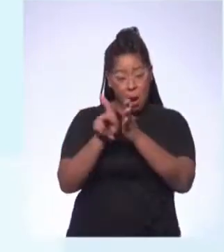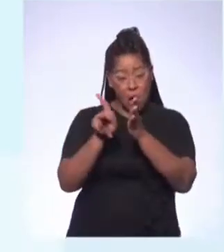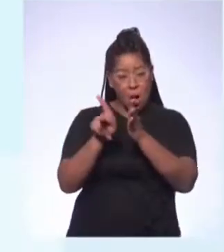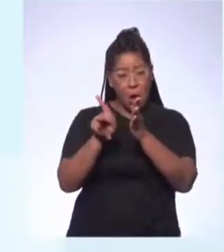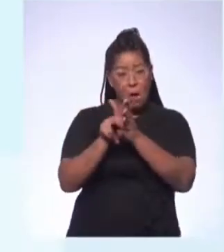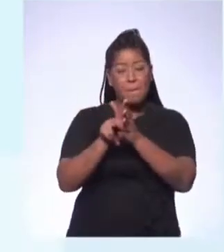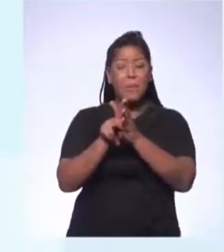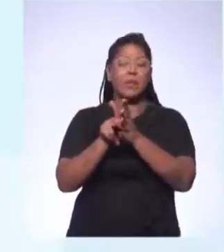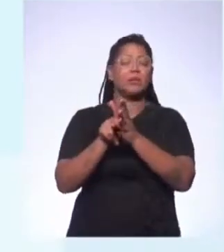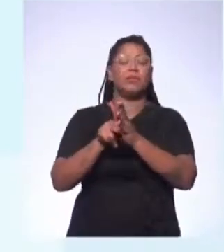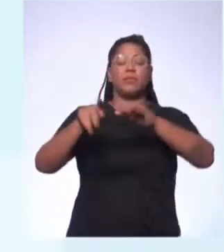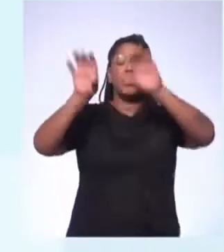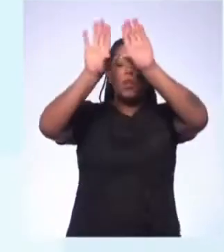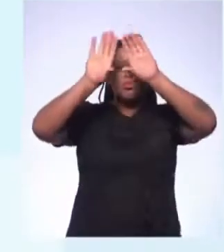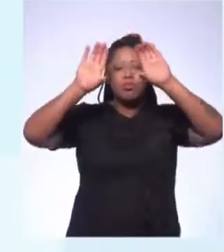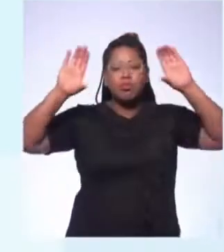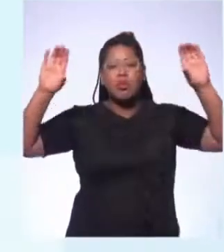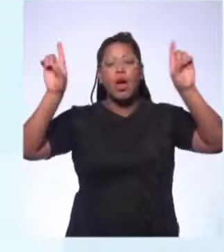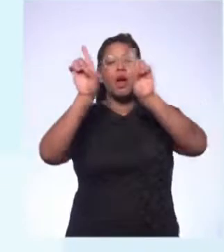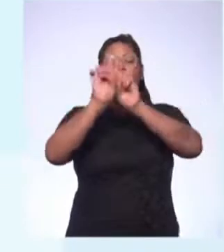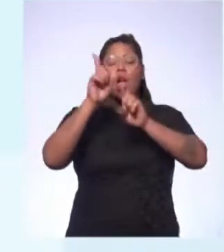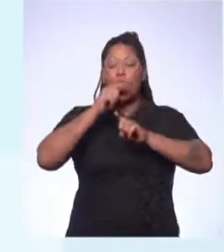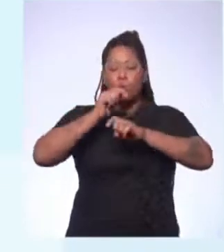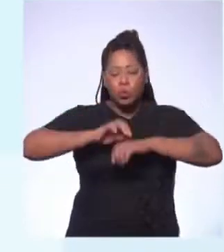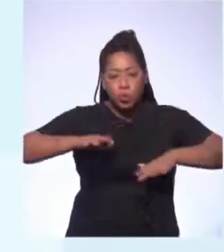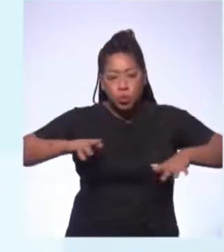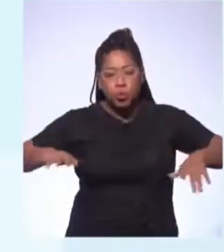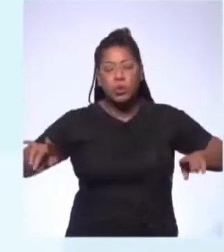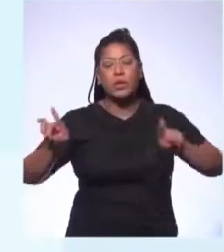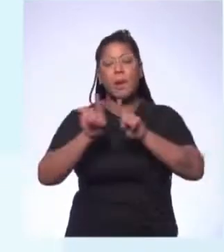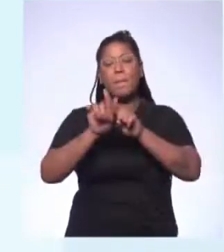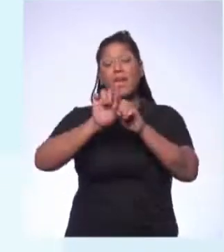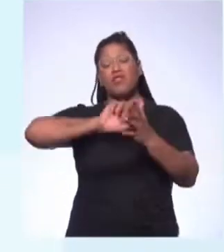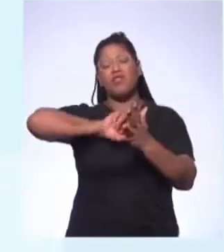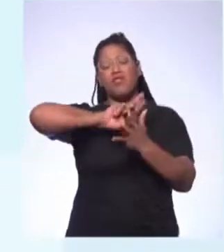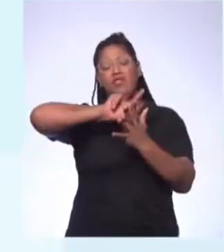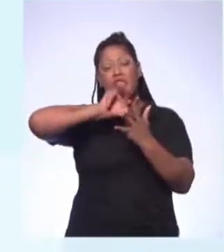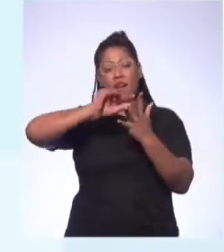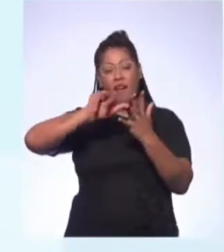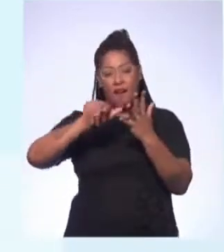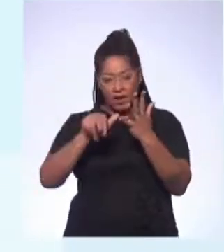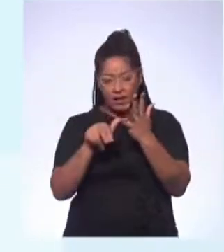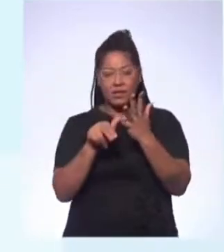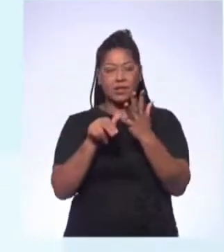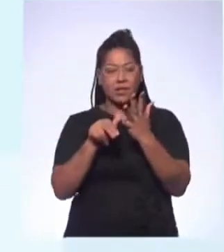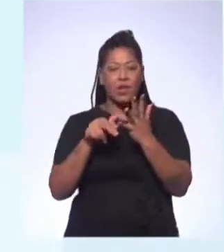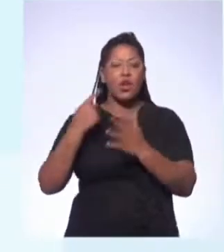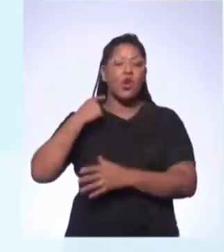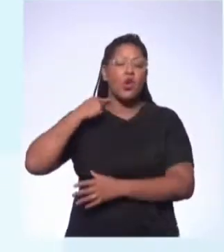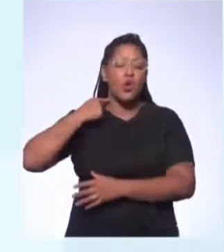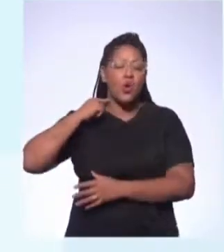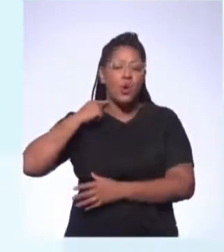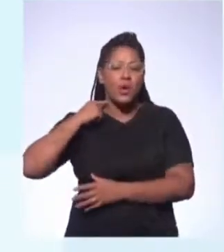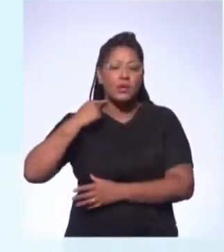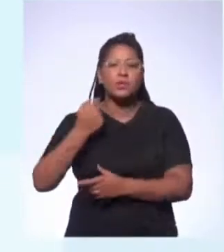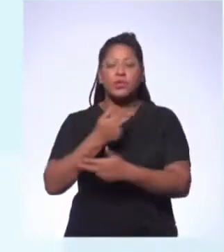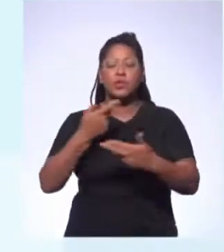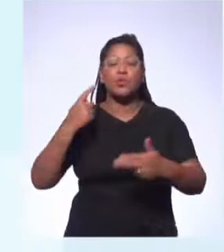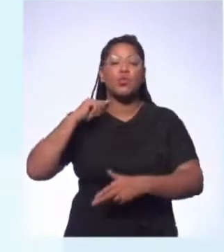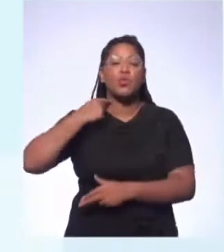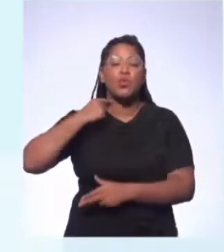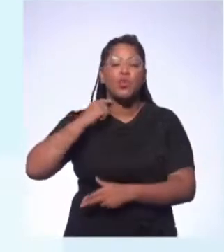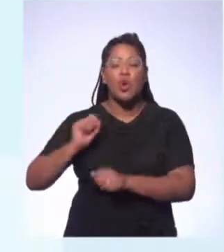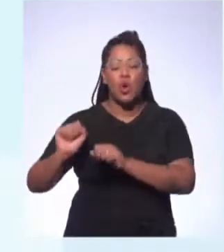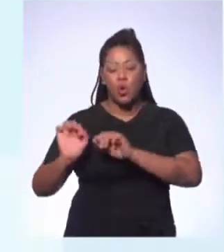águas e do ar, além de outras ocasionadas pelo despejo direto de dejetos